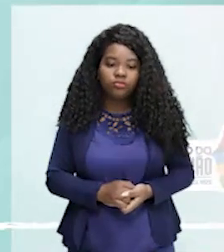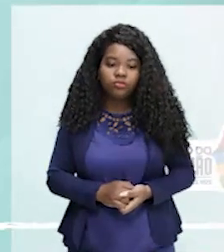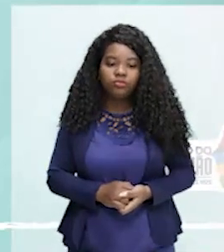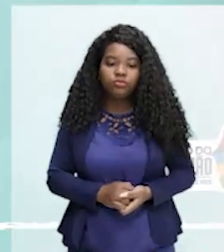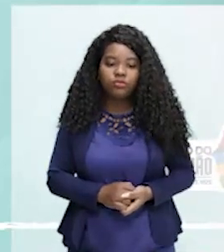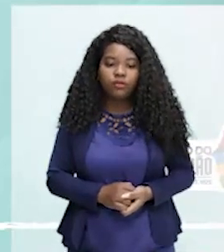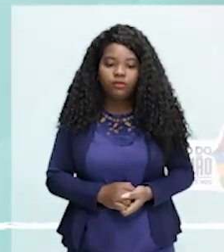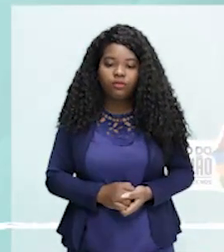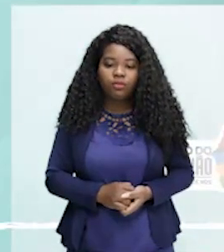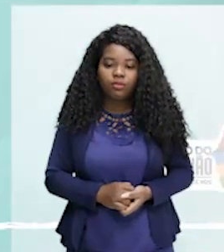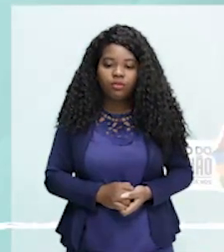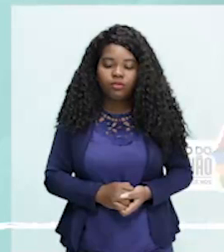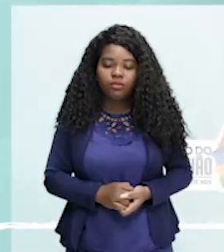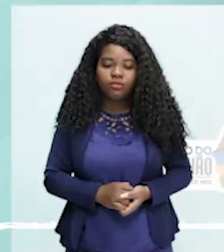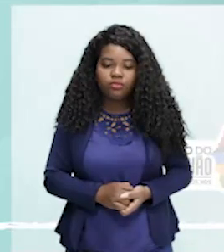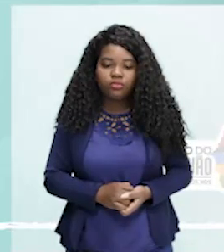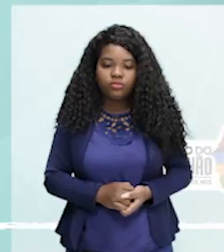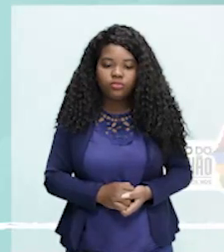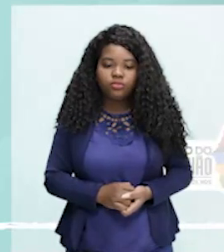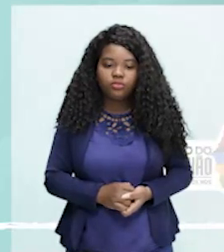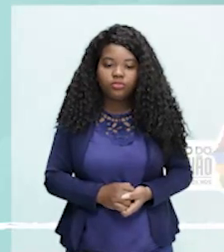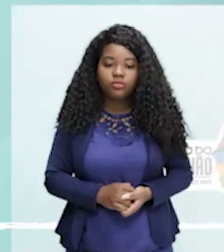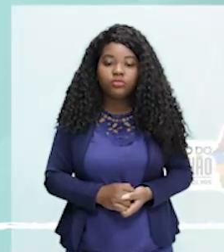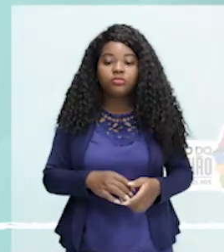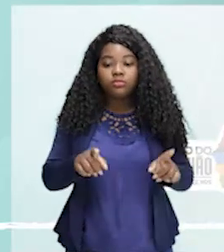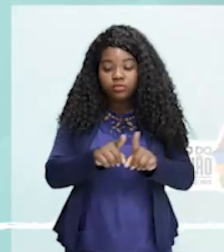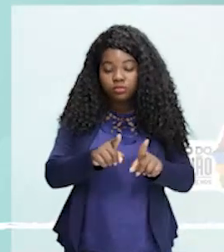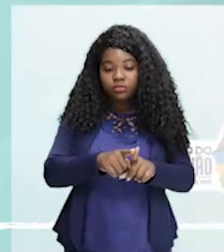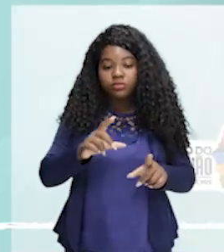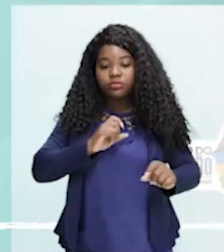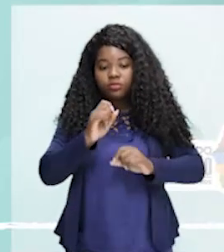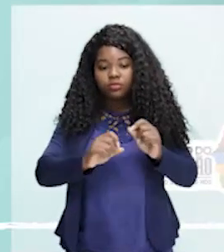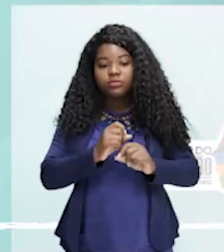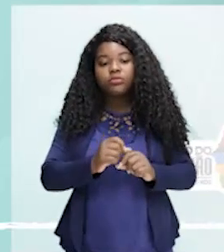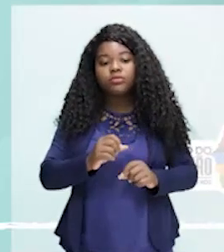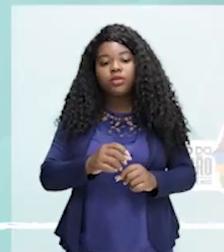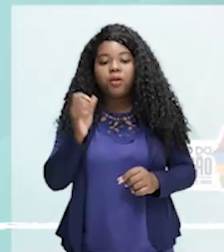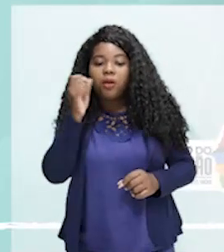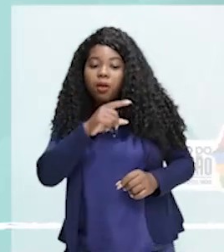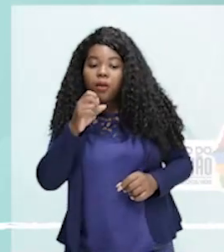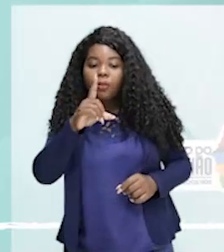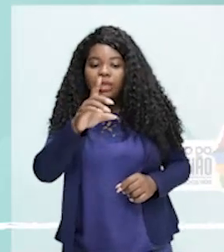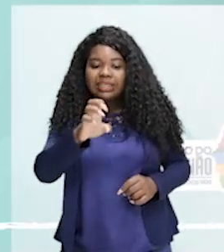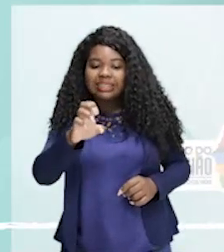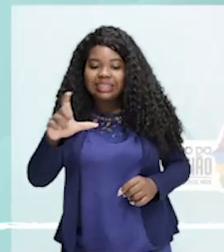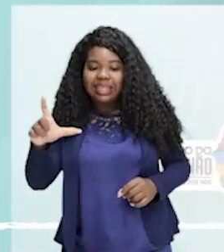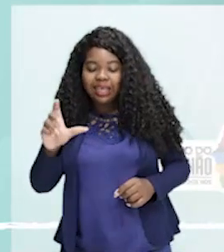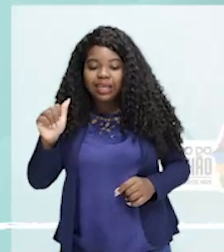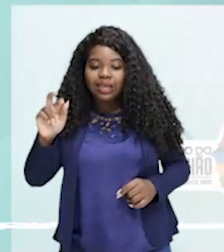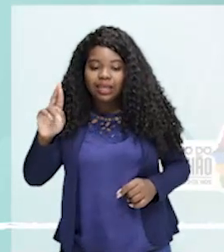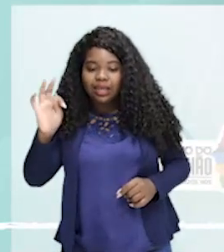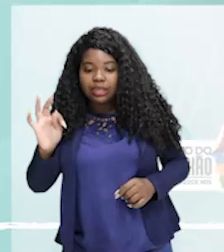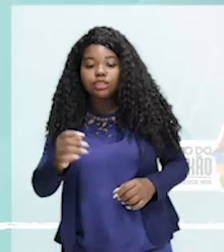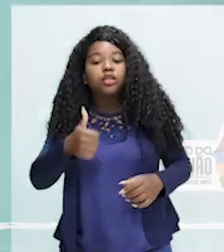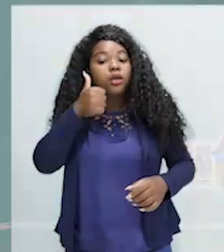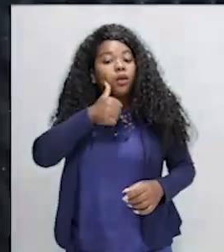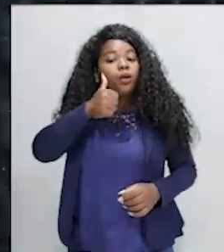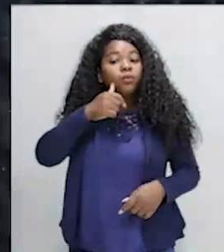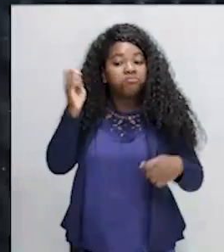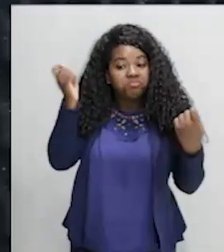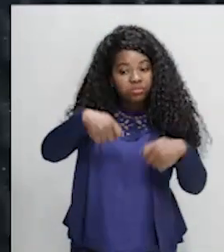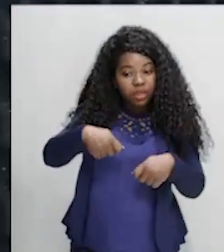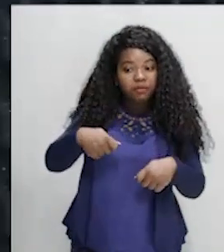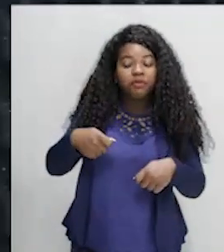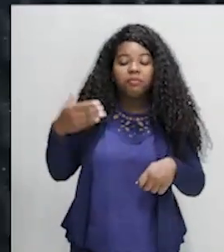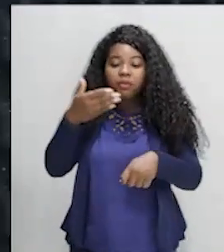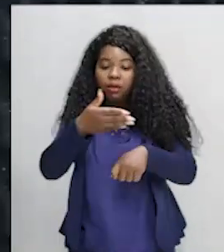teatro renascentista. Nesse mesmo período, a gente tem a comédia dell'arte, no qual as mulheres podiam participar, porque no